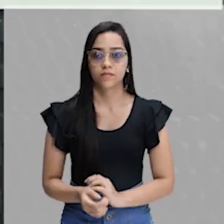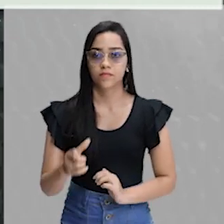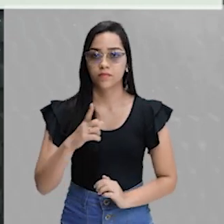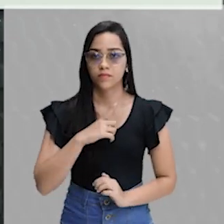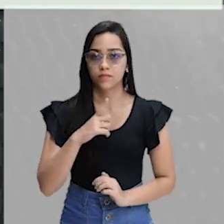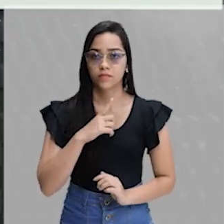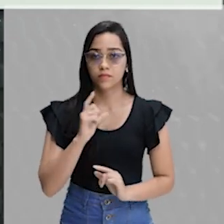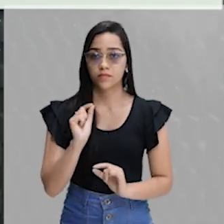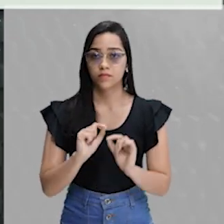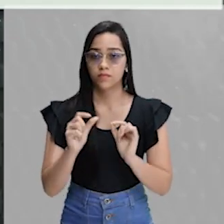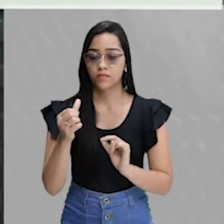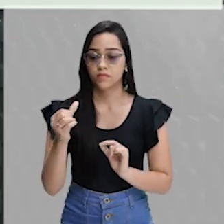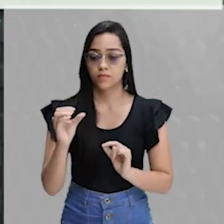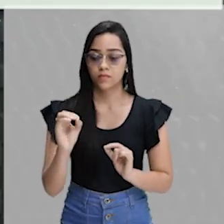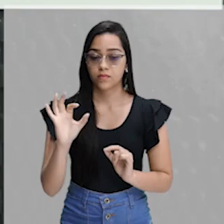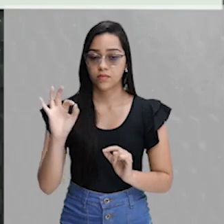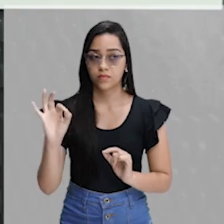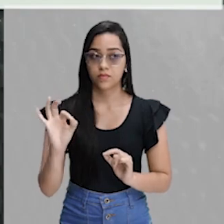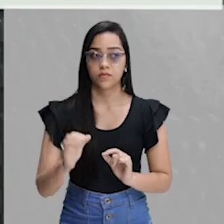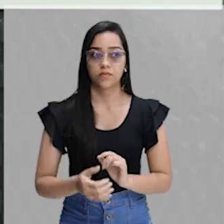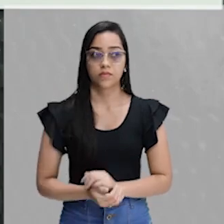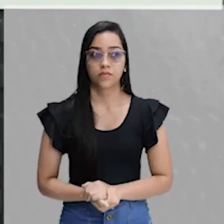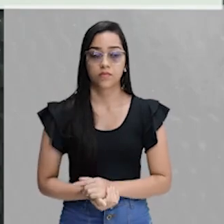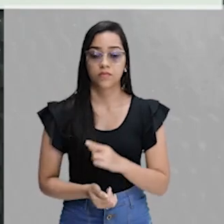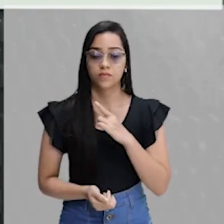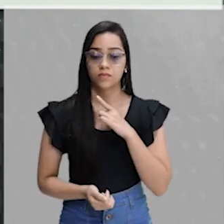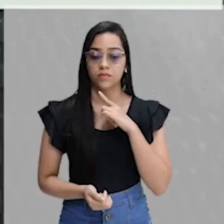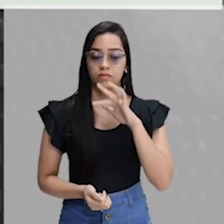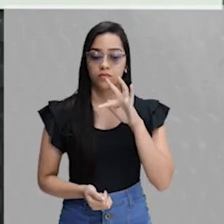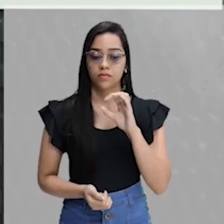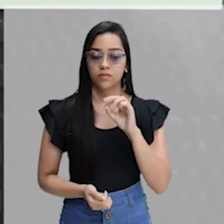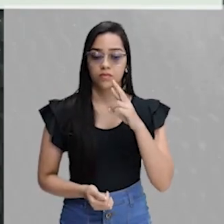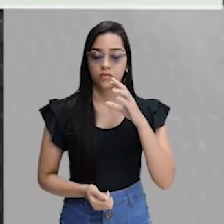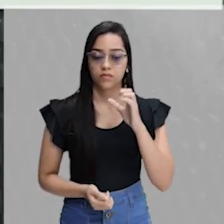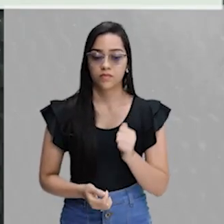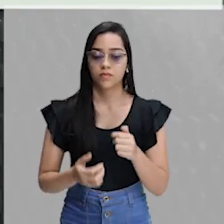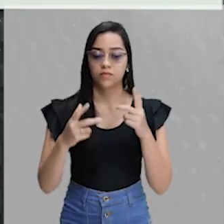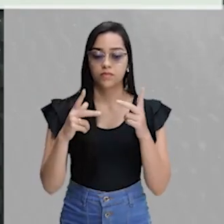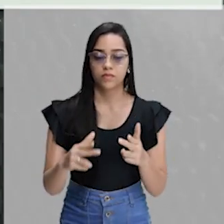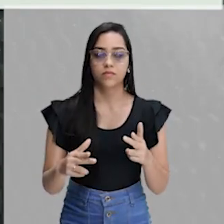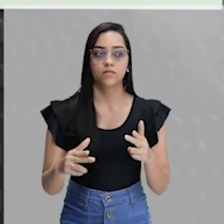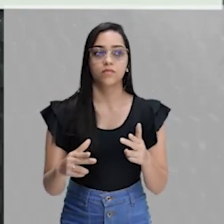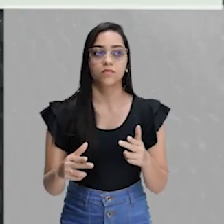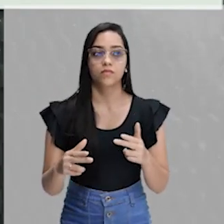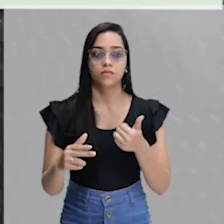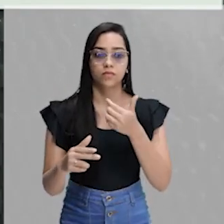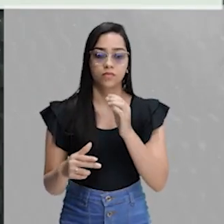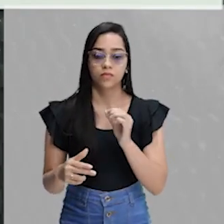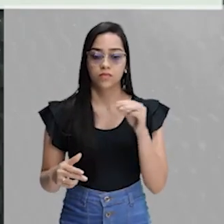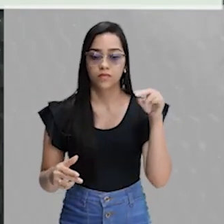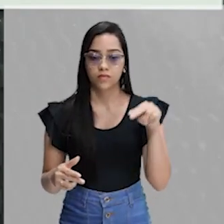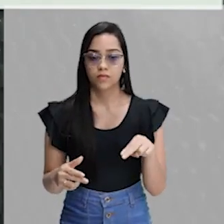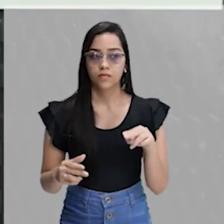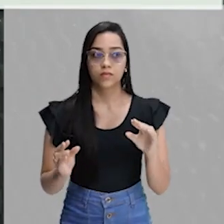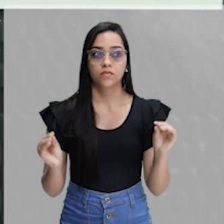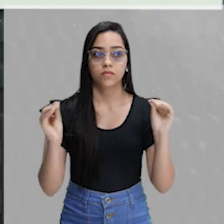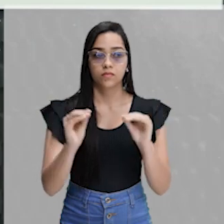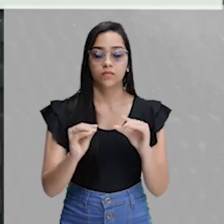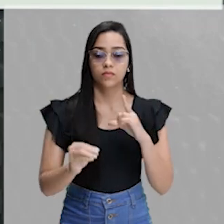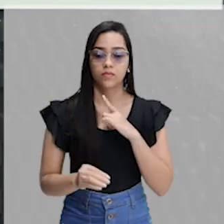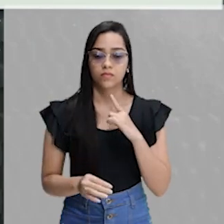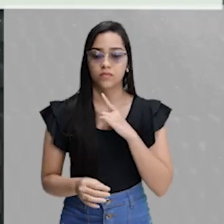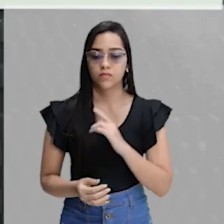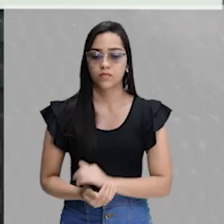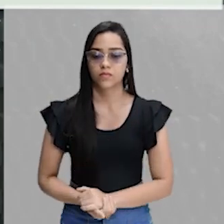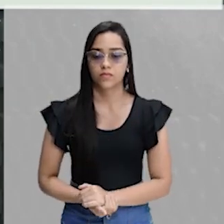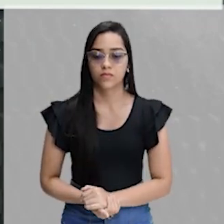este ângulo de 60 graus. Né? Então, a força aqui é 100 newtons. Né? Vamos colocar a força F